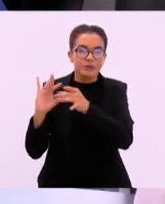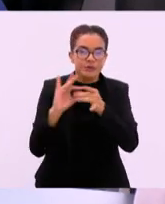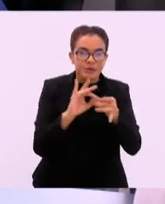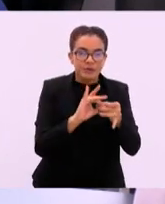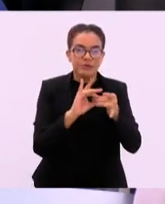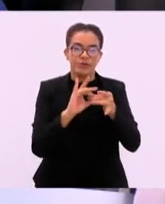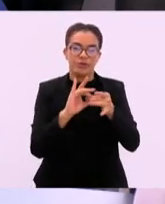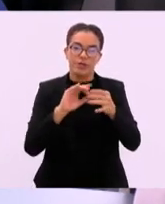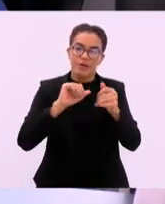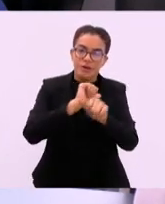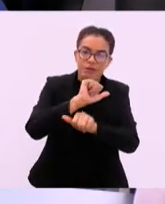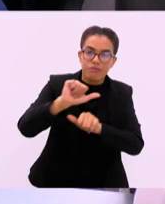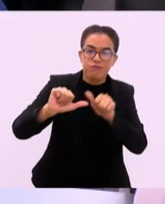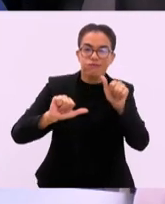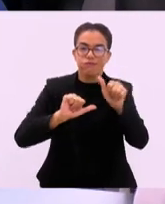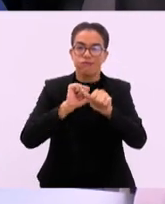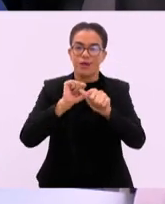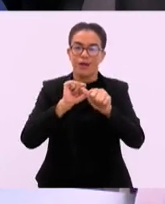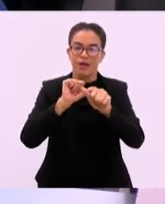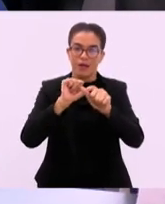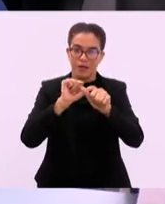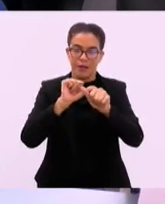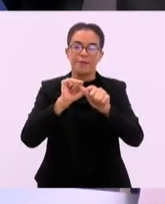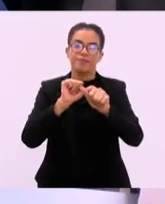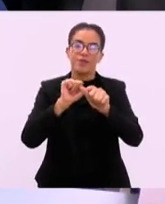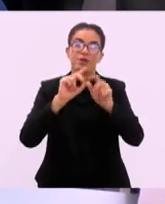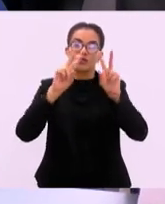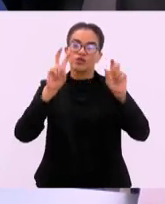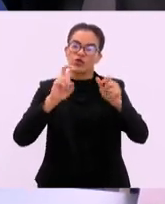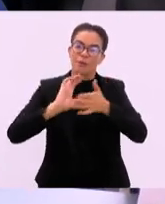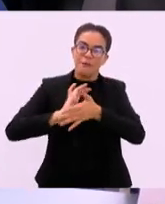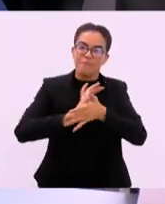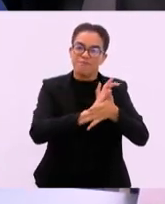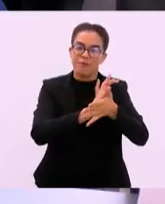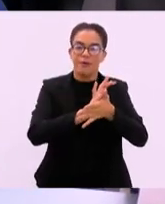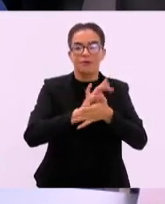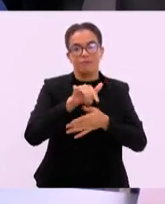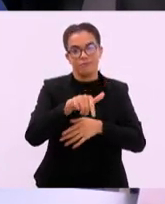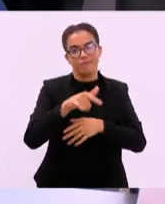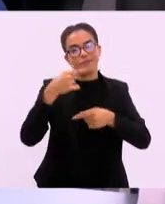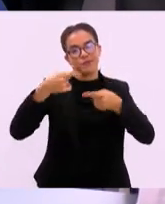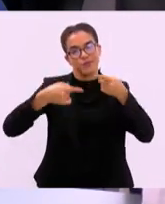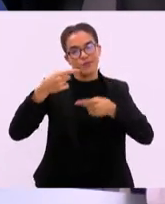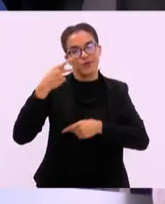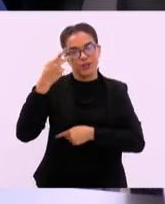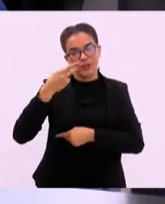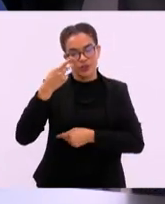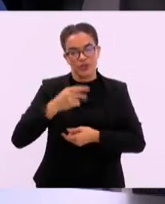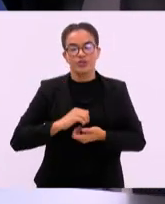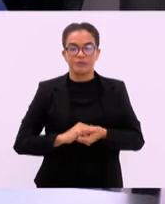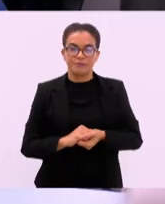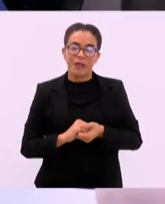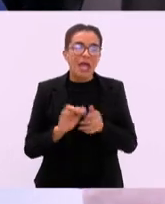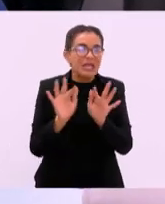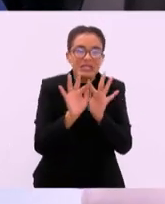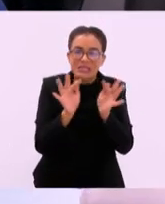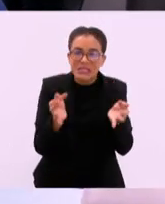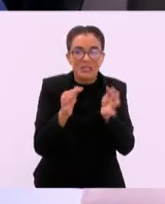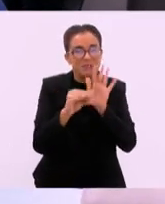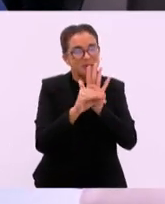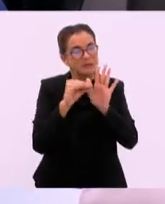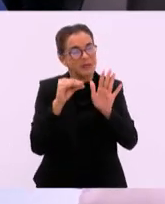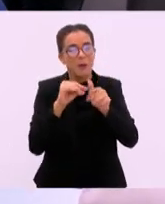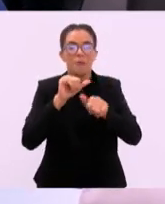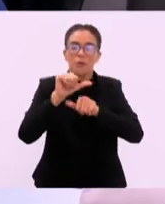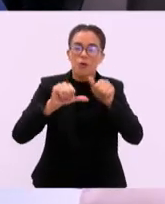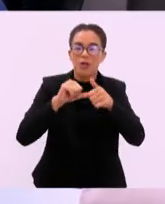de reafirmar, né, a questão da intolerância política. São emendas simples nesse sentido, que muda a emenda e muda o artigo